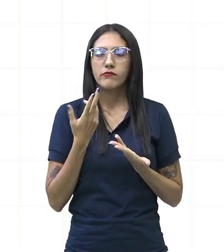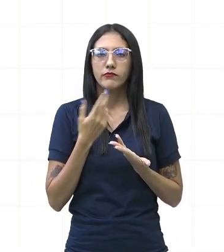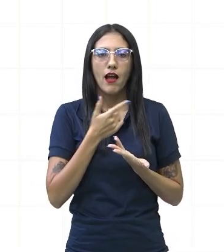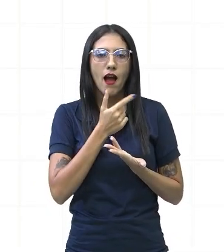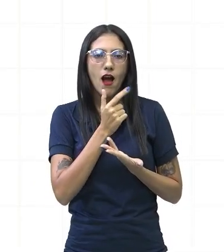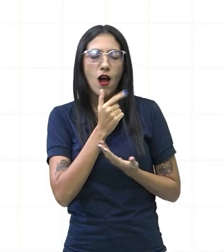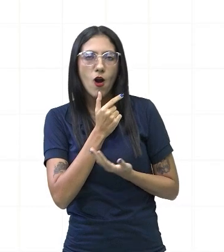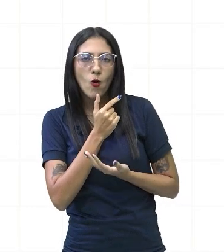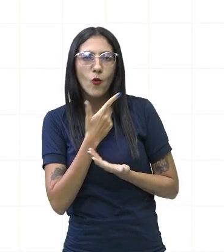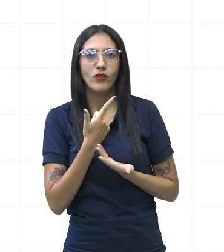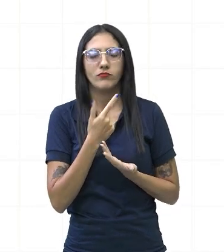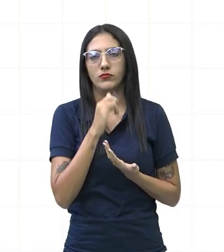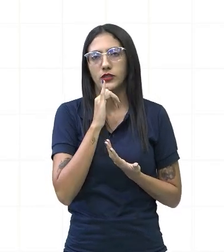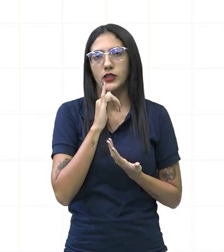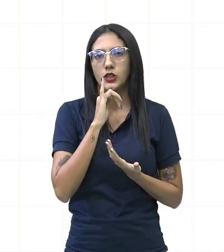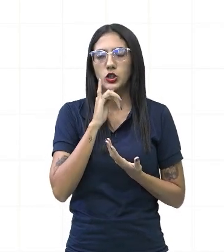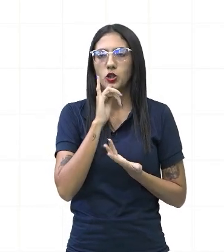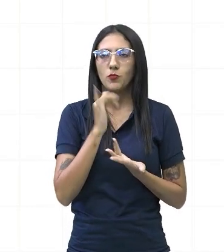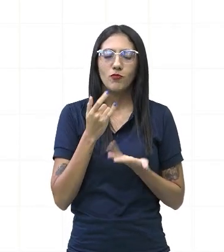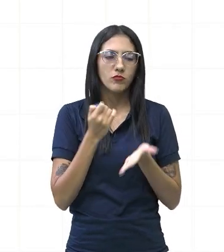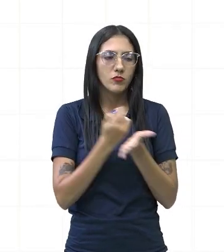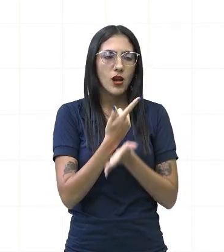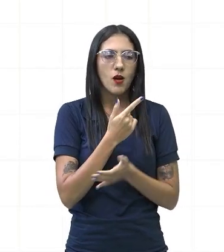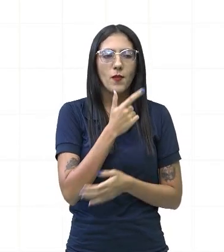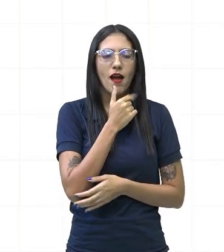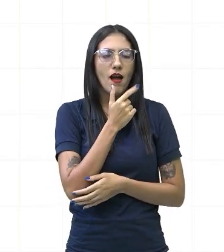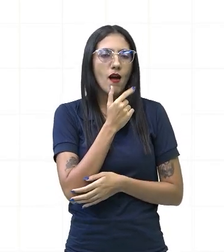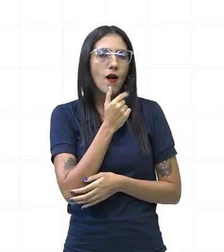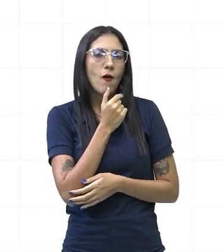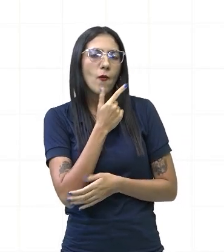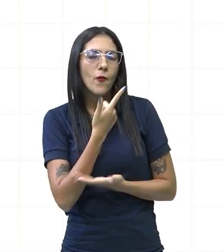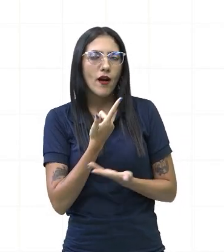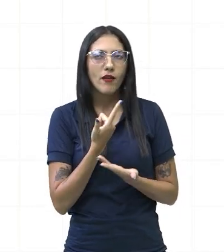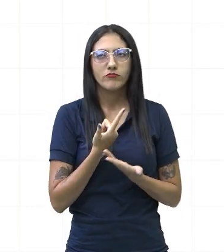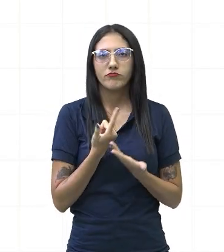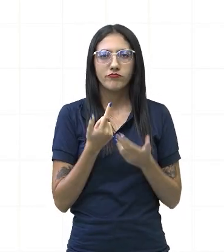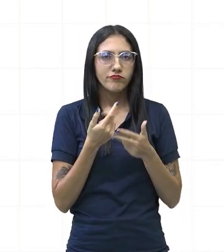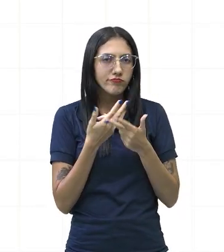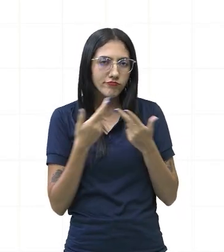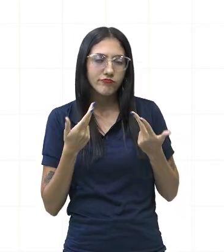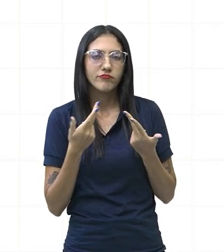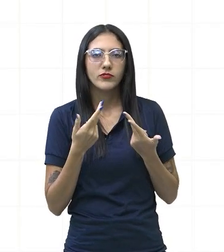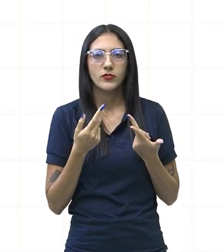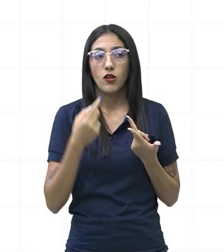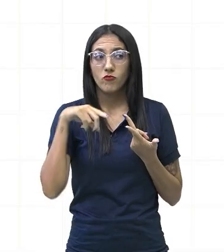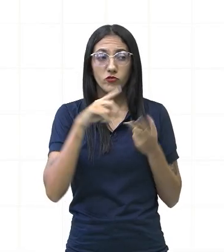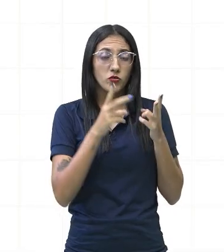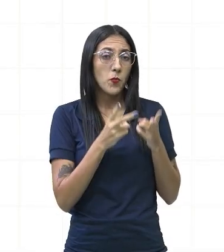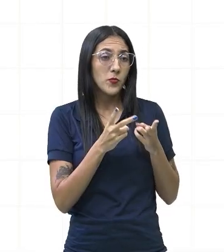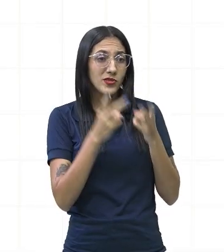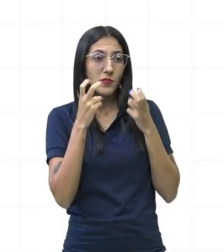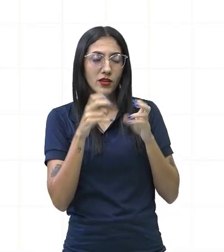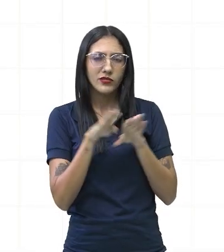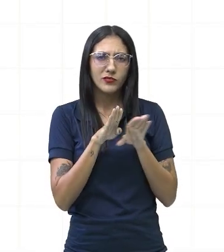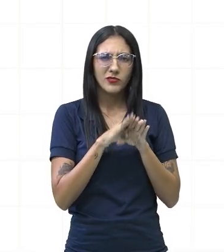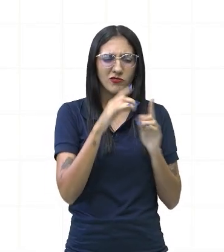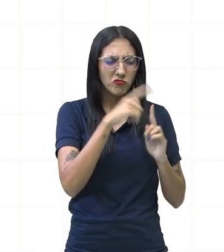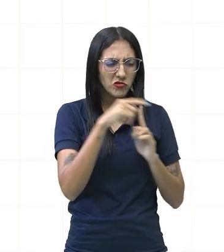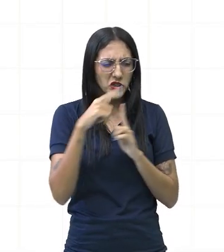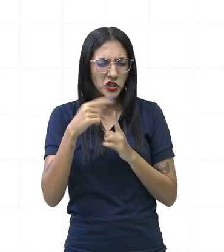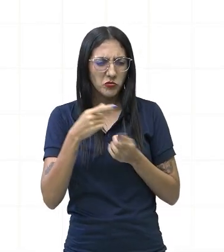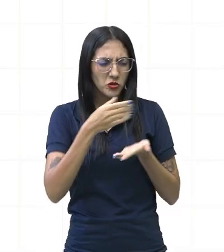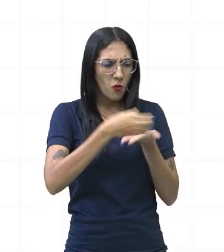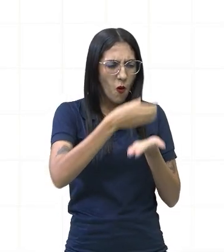Se a gente for comprar uma aguinha, né, vocês vão perceber, então, que o modelo, a embalagem,